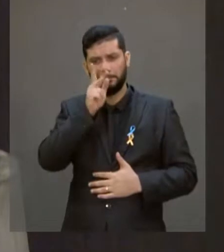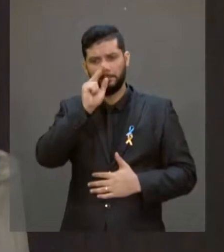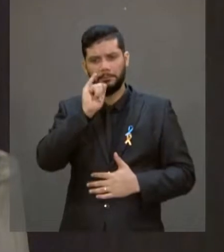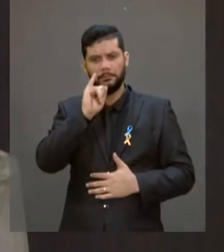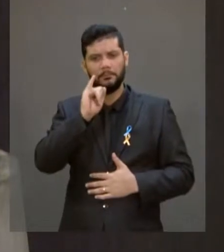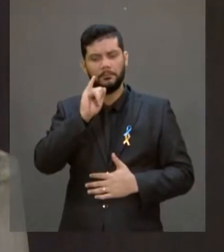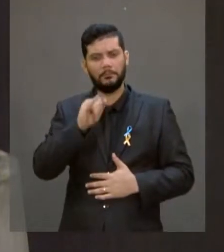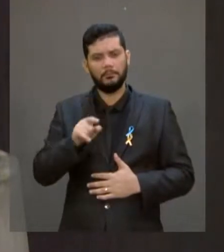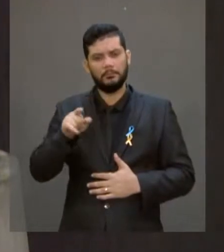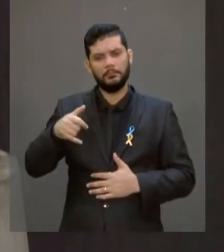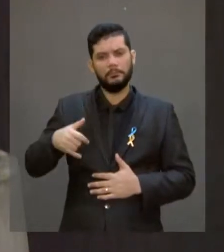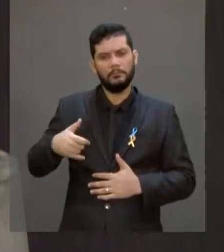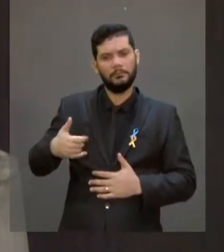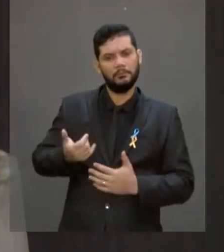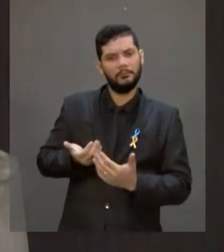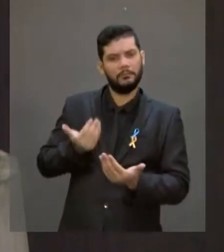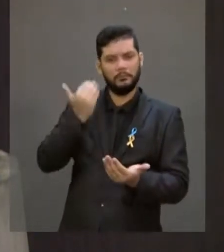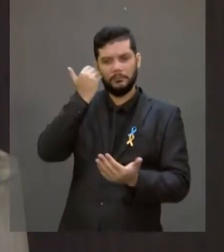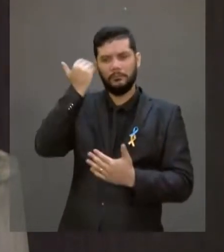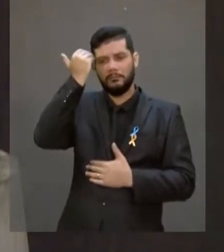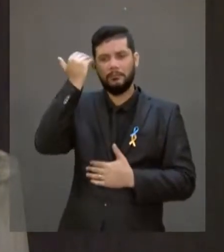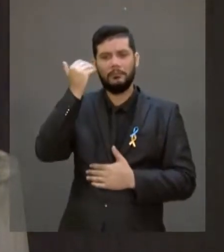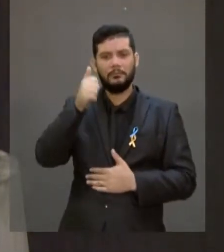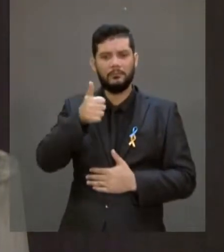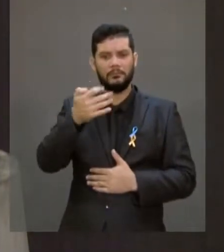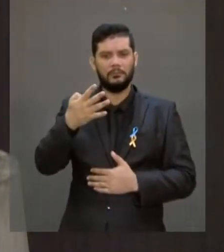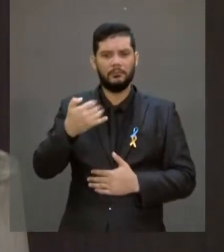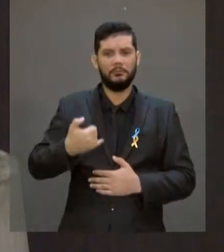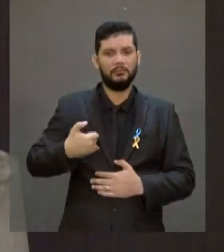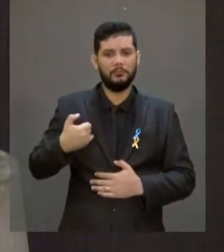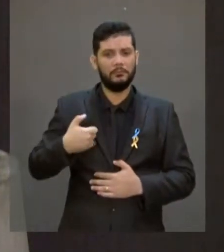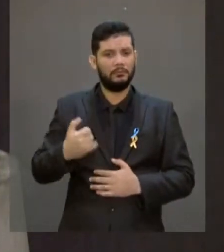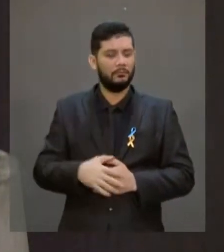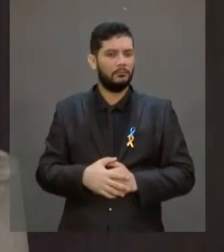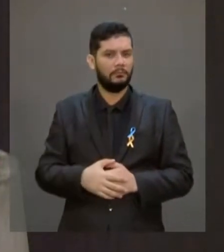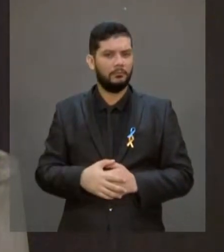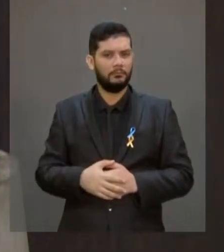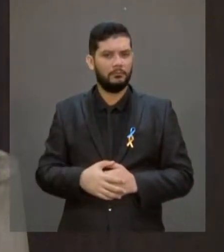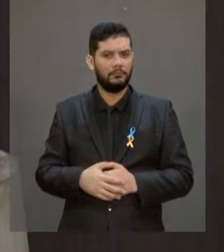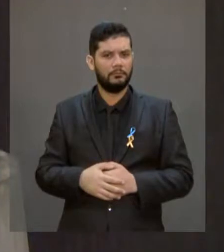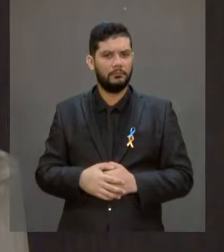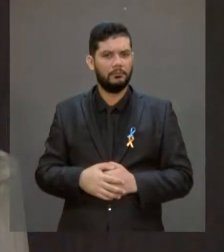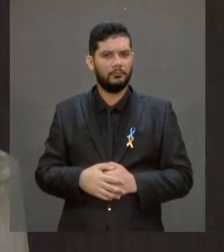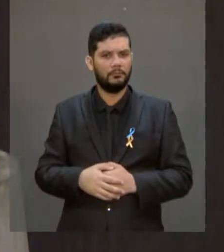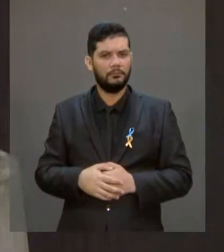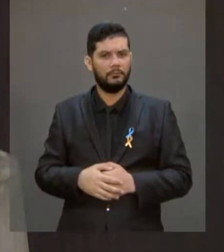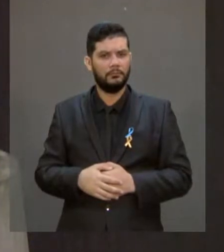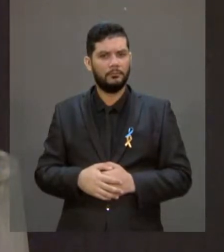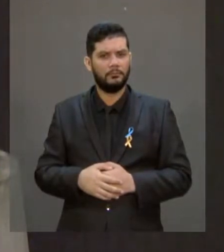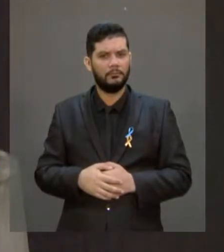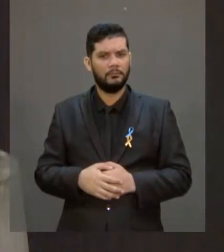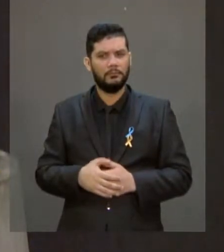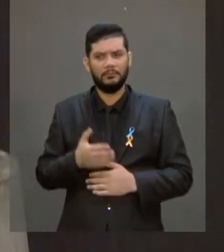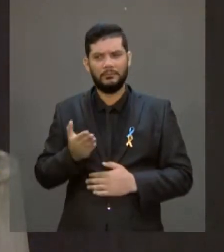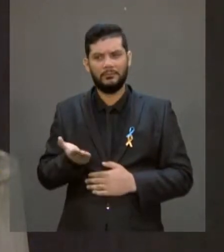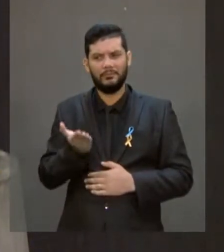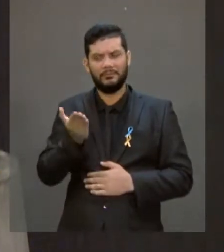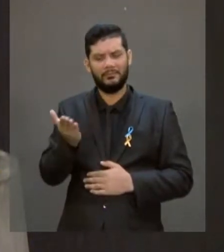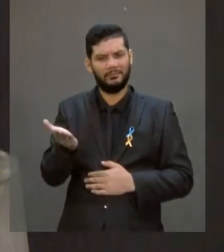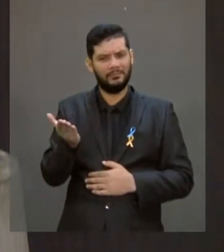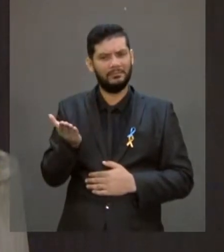anos. Nada justifica nenhum homicídio, mas nada justifica esse